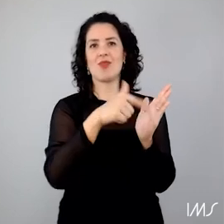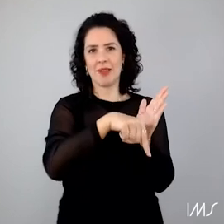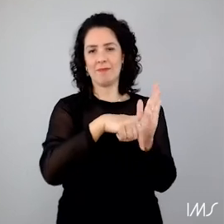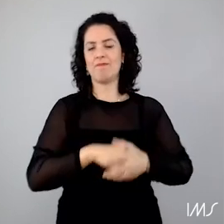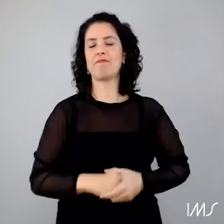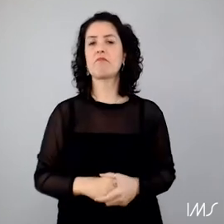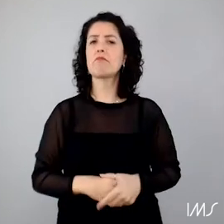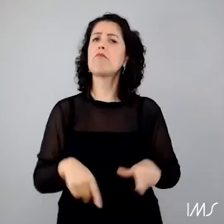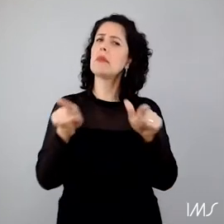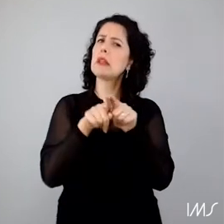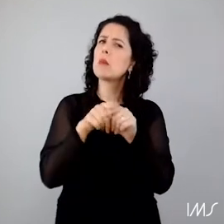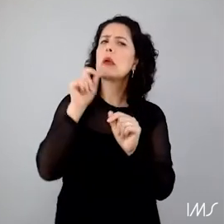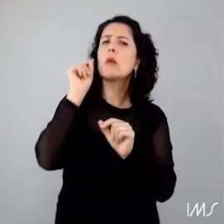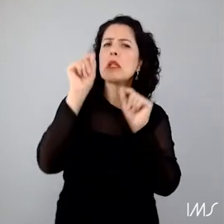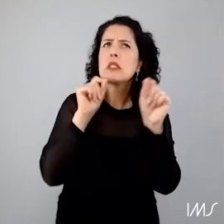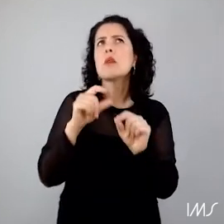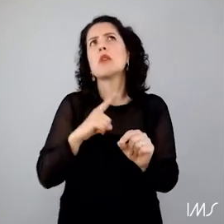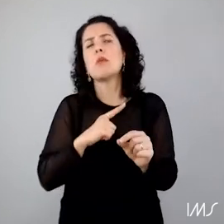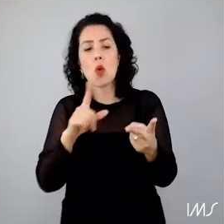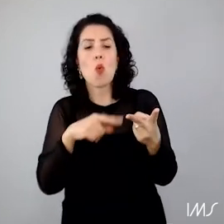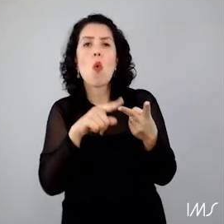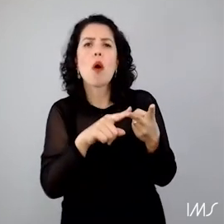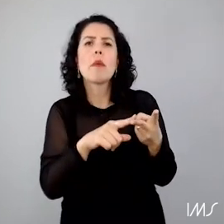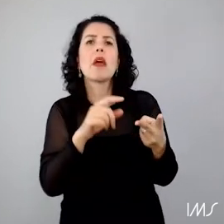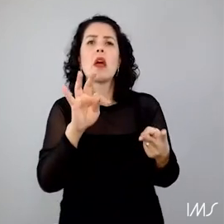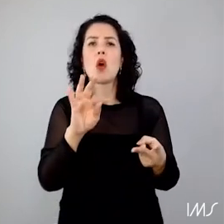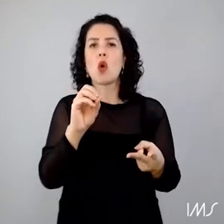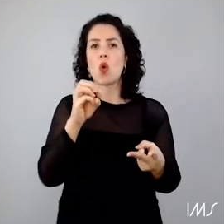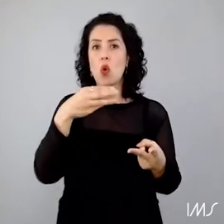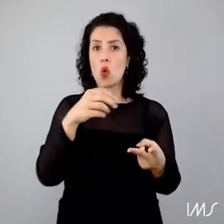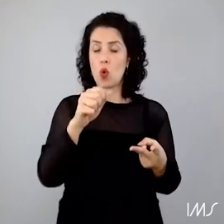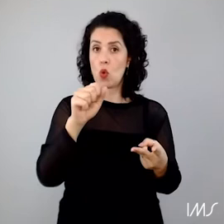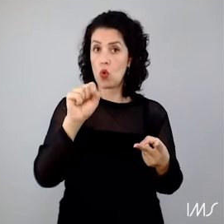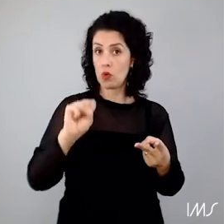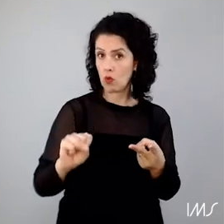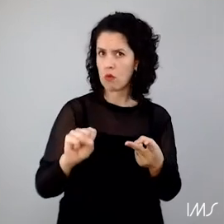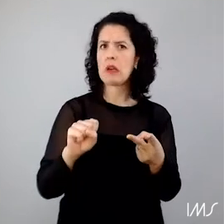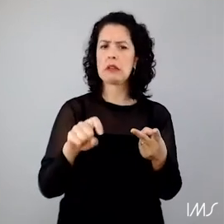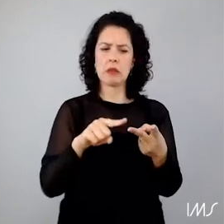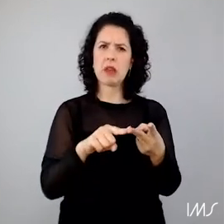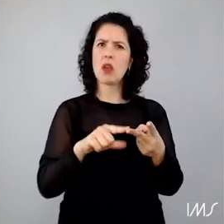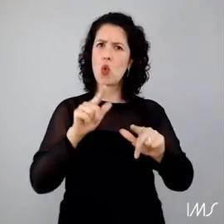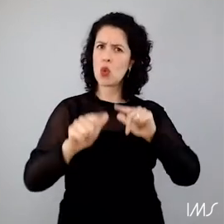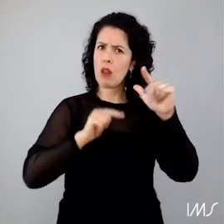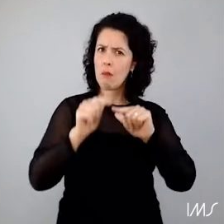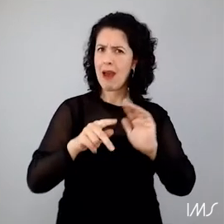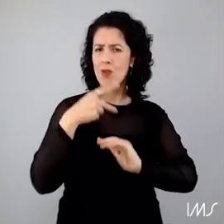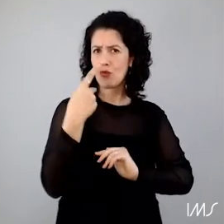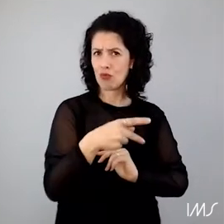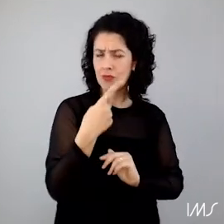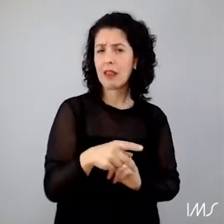pensarmos também depois em aspectos como a atuação de Tomás Farkas na sua própria produção, do seu próprio